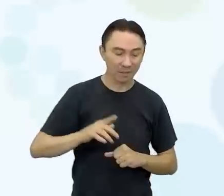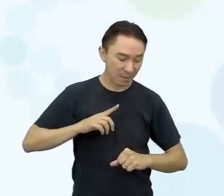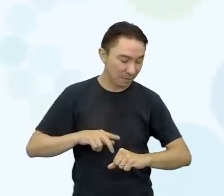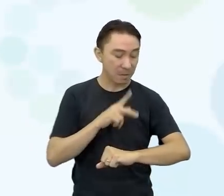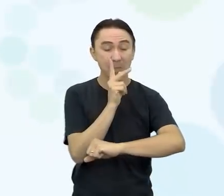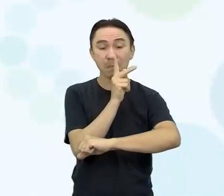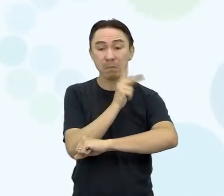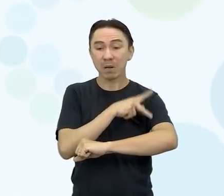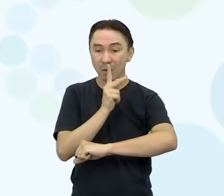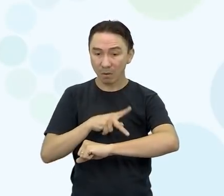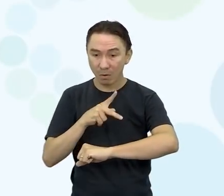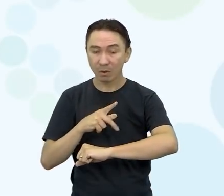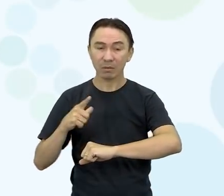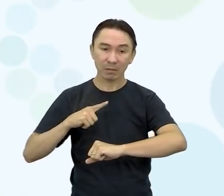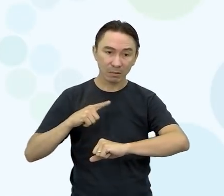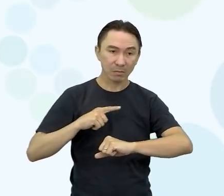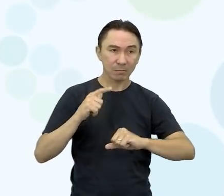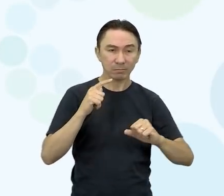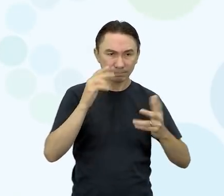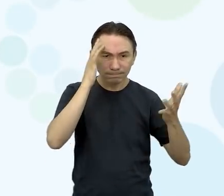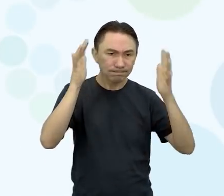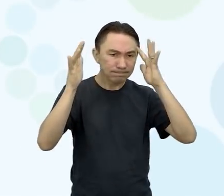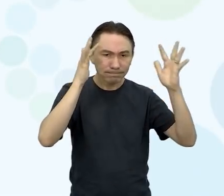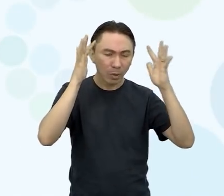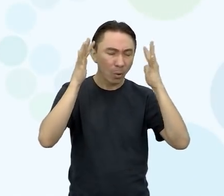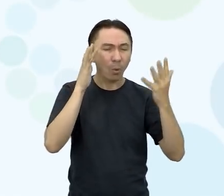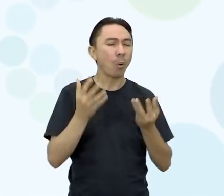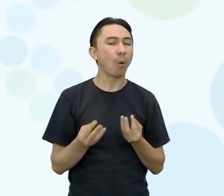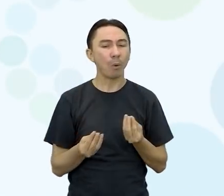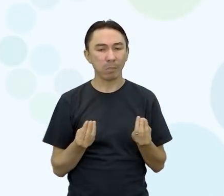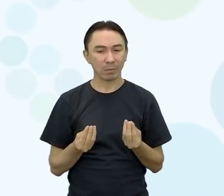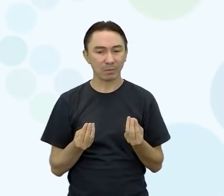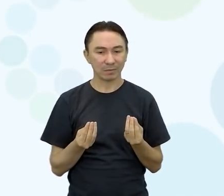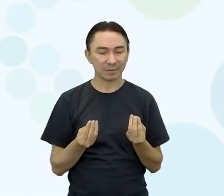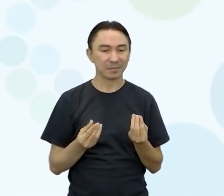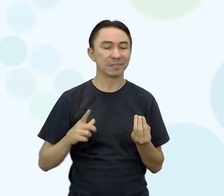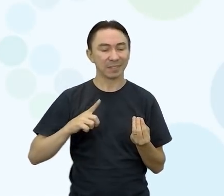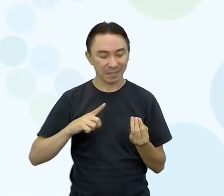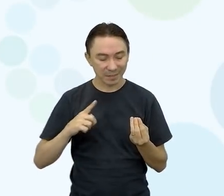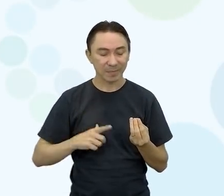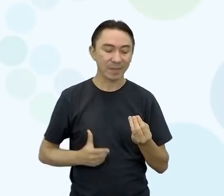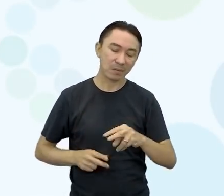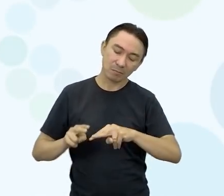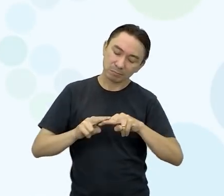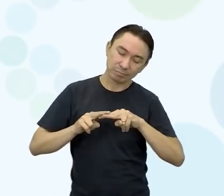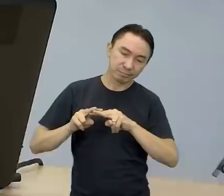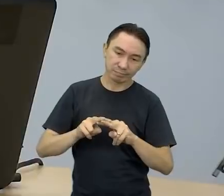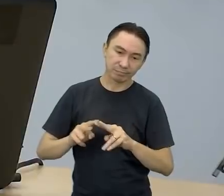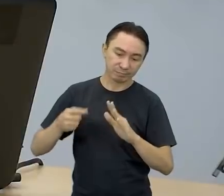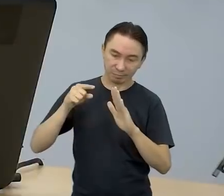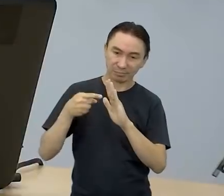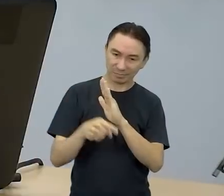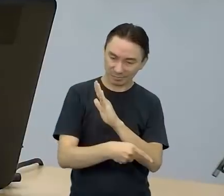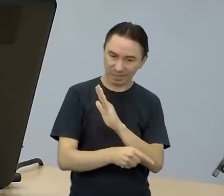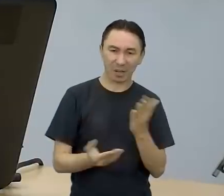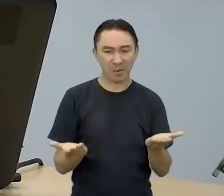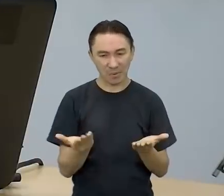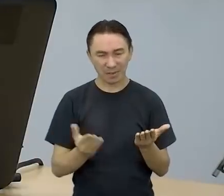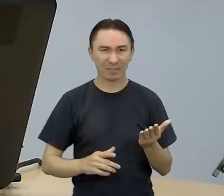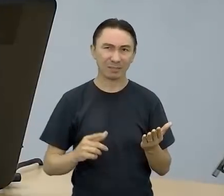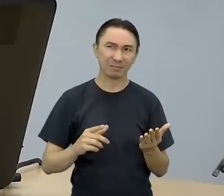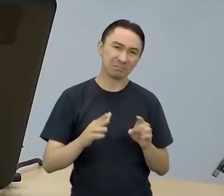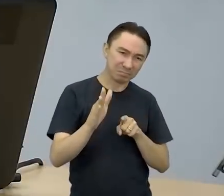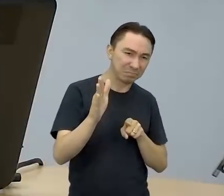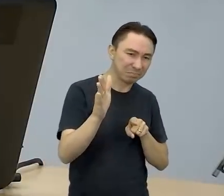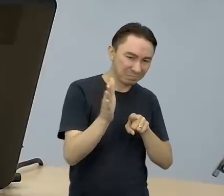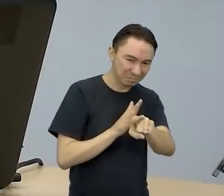pedagógicas, né, da unidade escolar em termos de recuperação e aprofundamento. Então, a gente vai trazer aqui uma pergunta, né, que acho que foi tratada